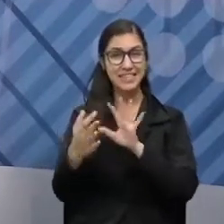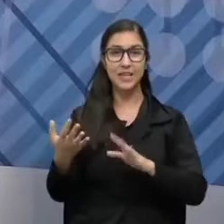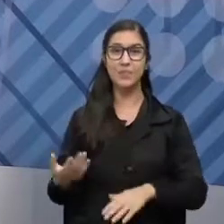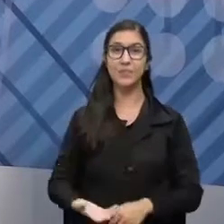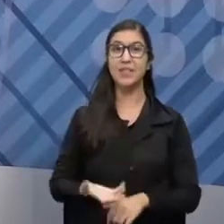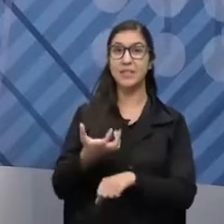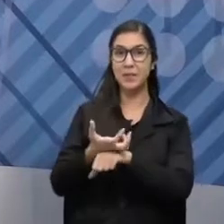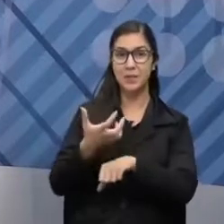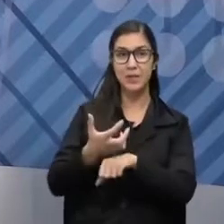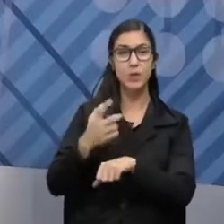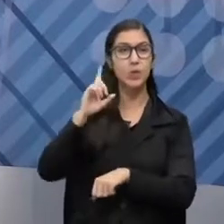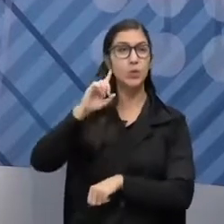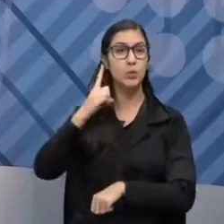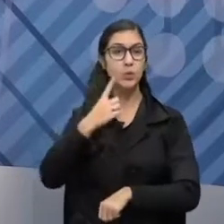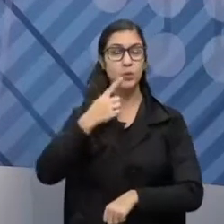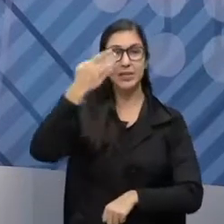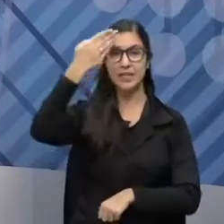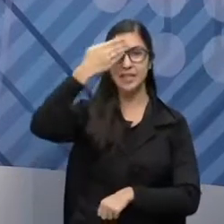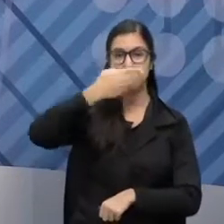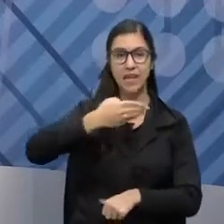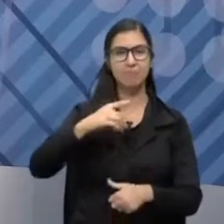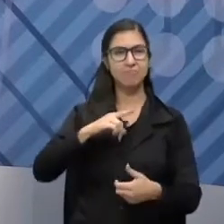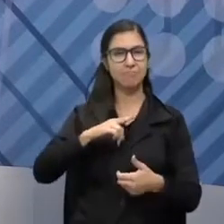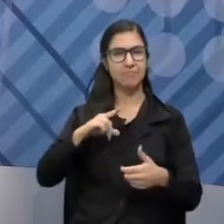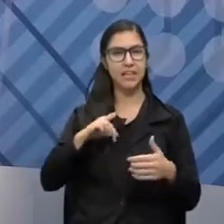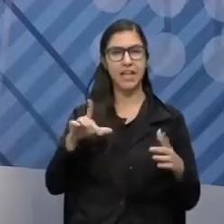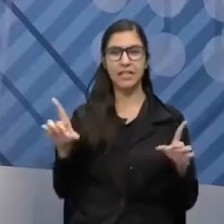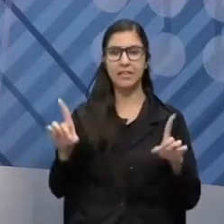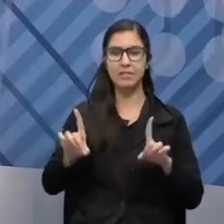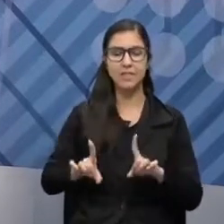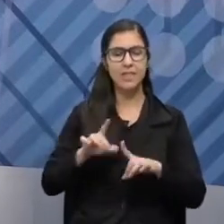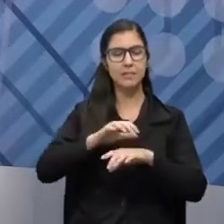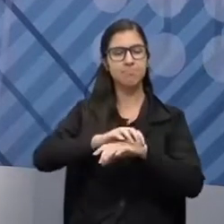de surdo-cegueira e múltipla deficiência sensorial.